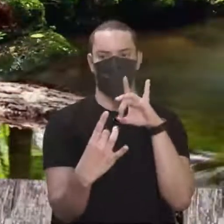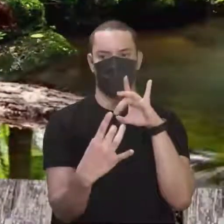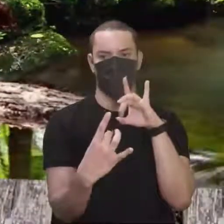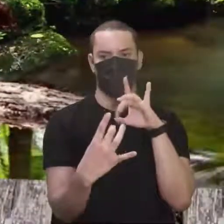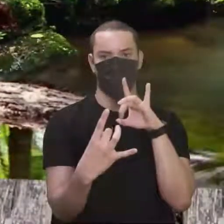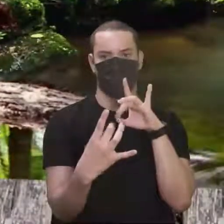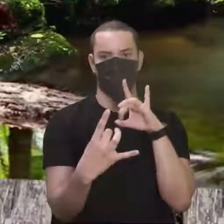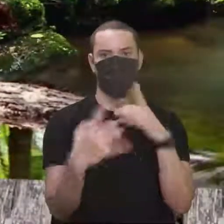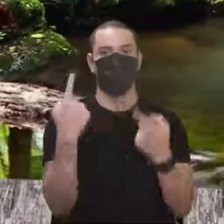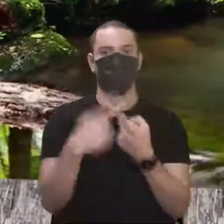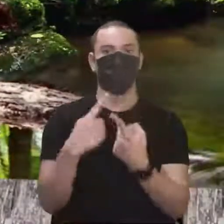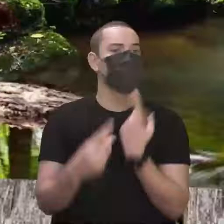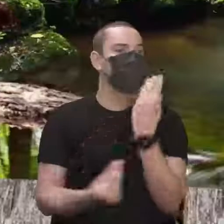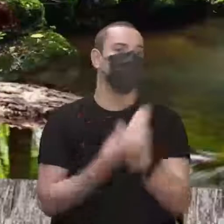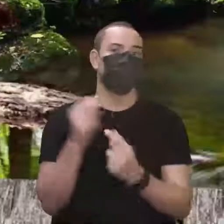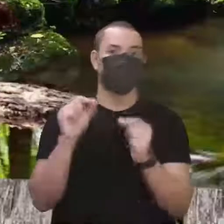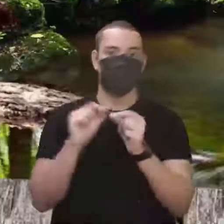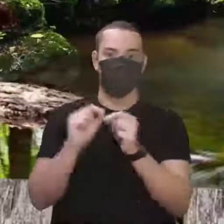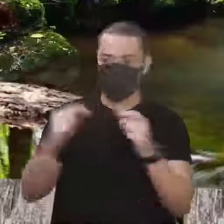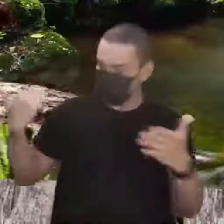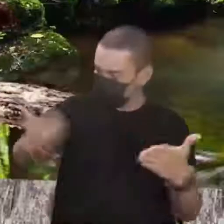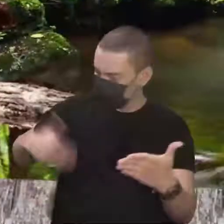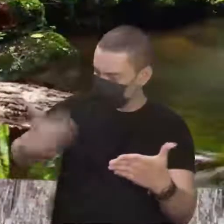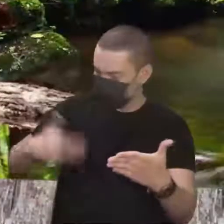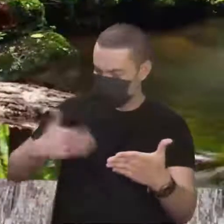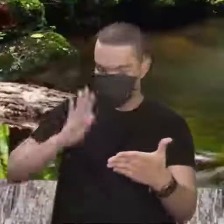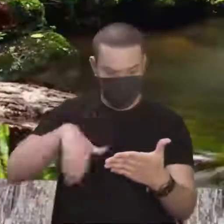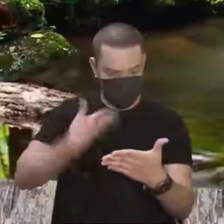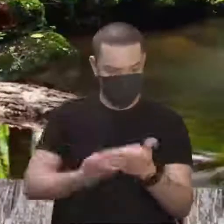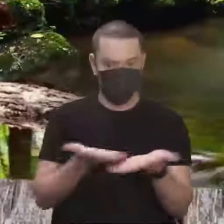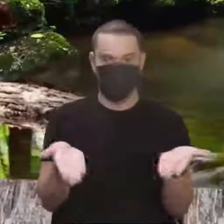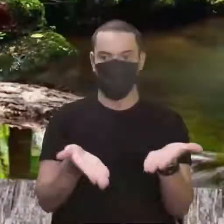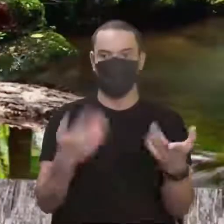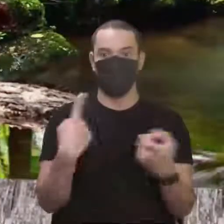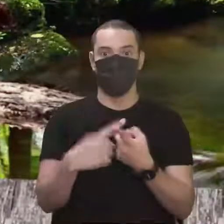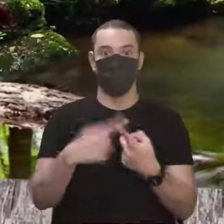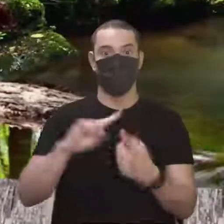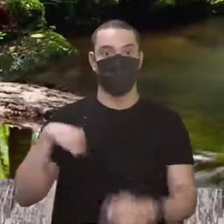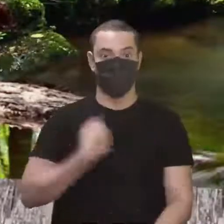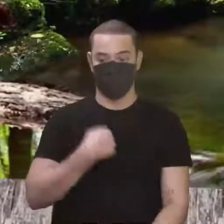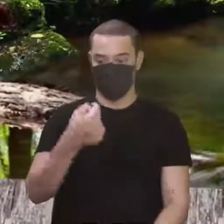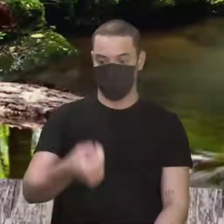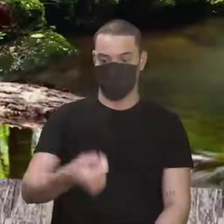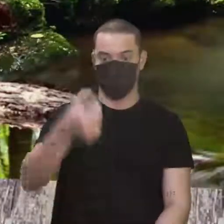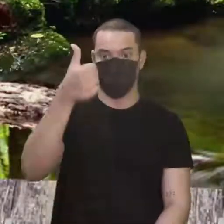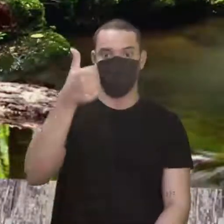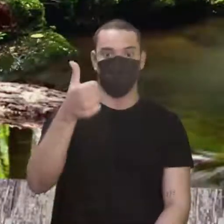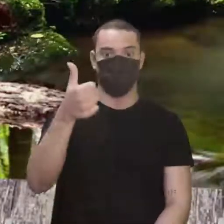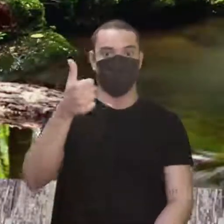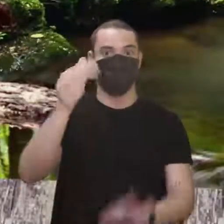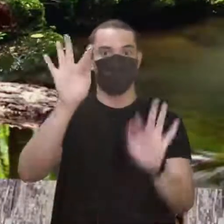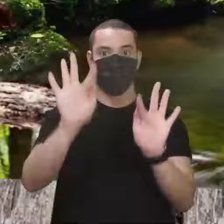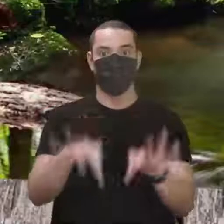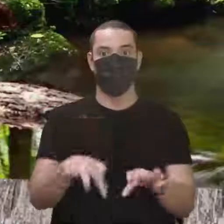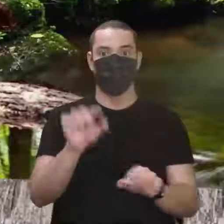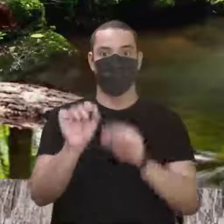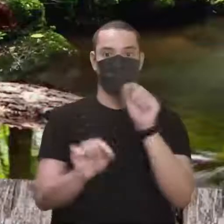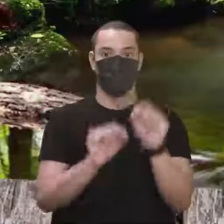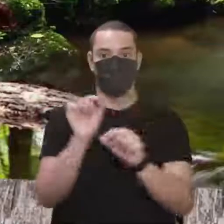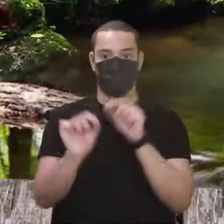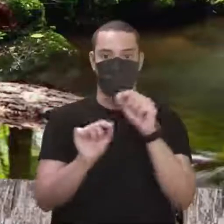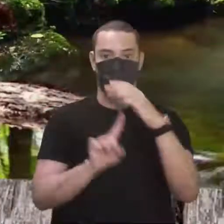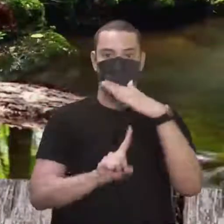Como que você fez esse percurso até esse presente momento? Que nós estamos chegando aí, próximos, bem pertinho